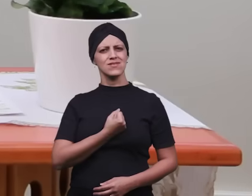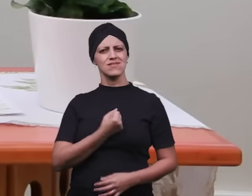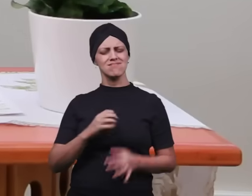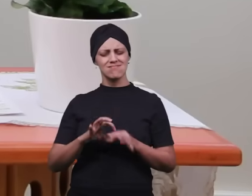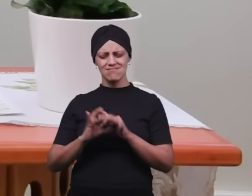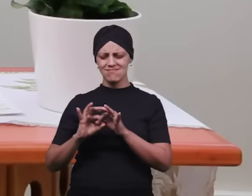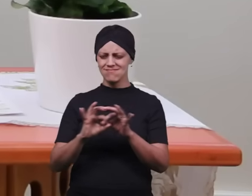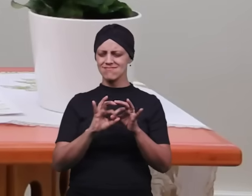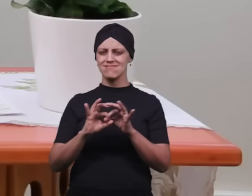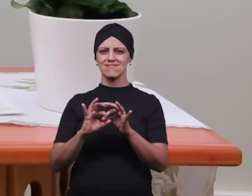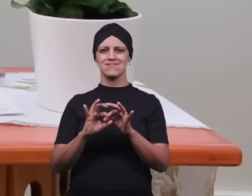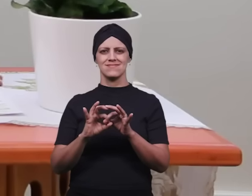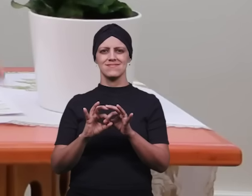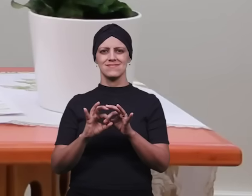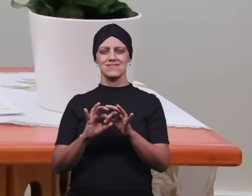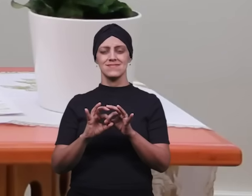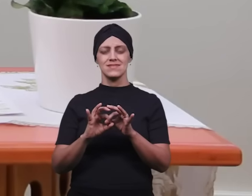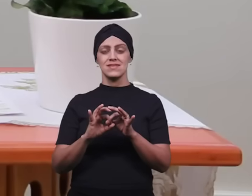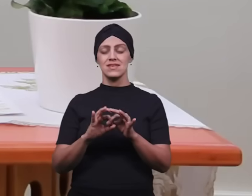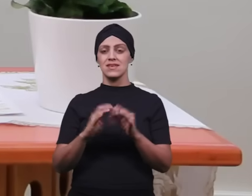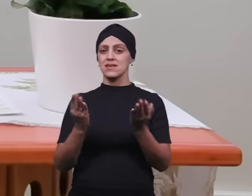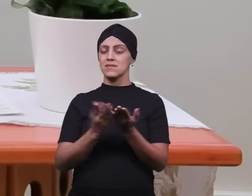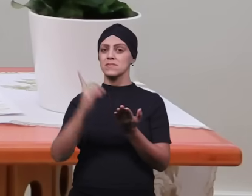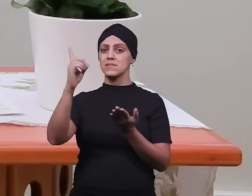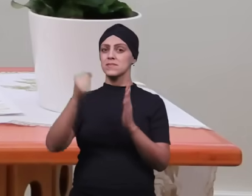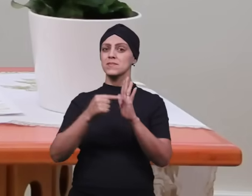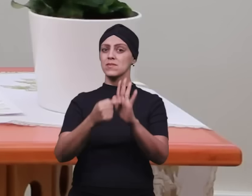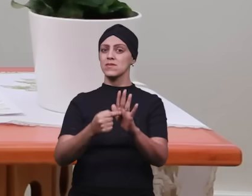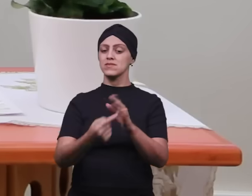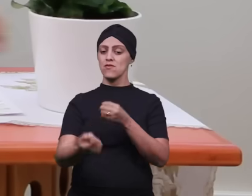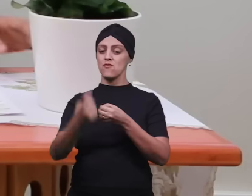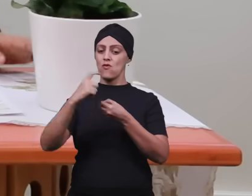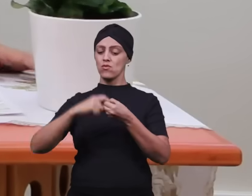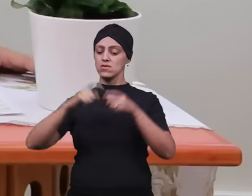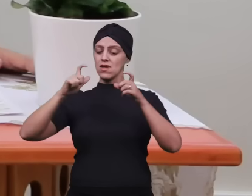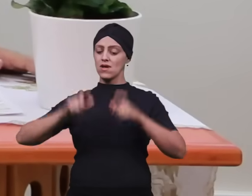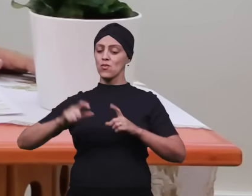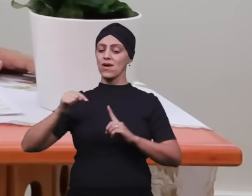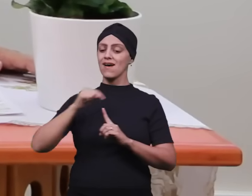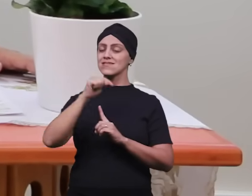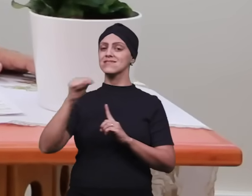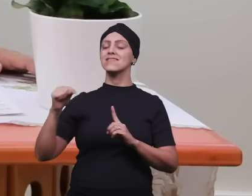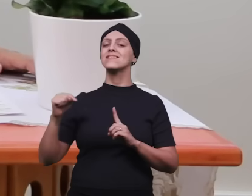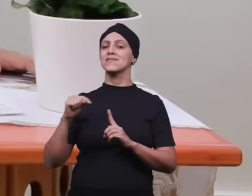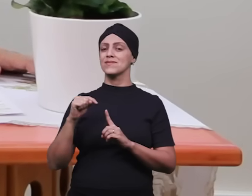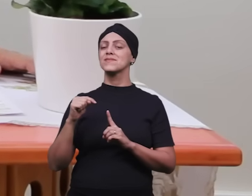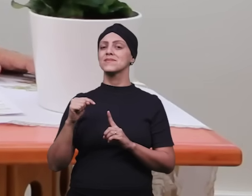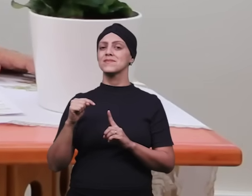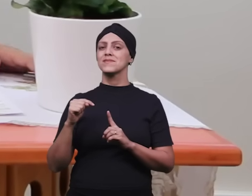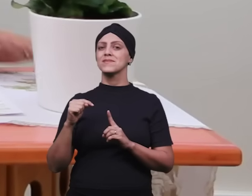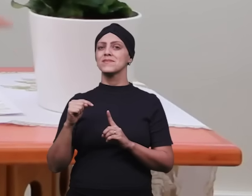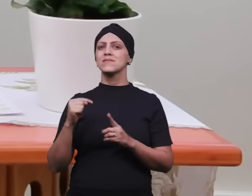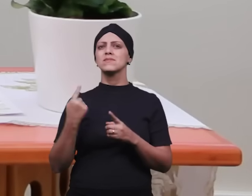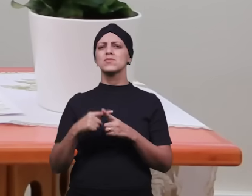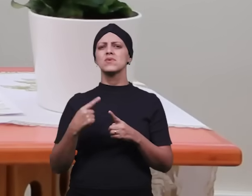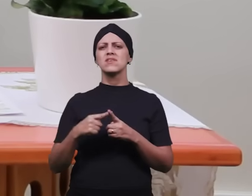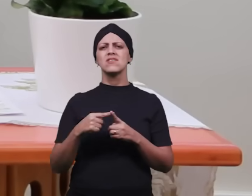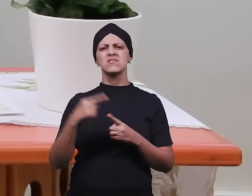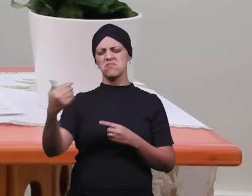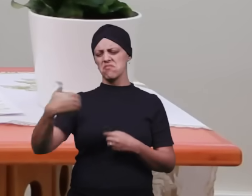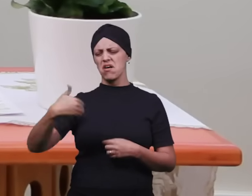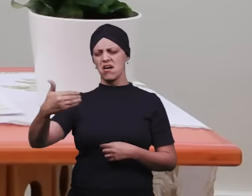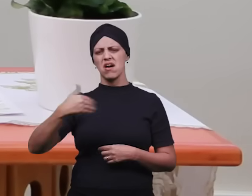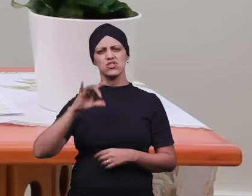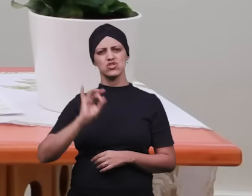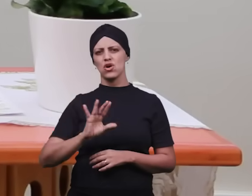comunhão com Ele. E a palavra do Senhor diz assim, tornarão a vir ao Monte Santo, porque Deus quer te dar comunhão. Não é só um frequentador,